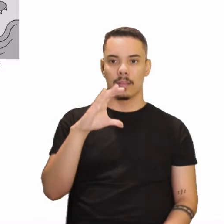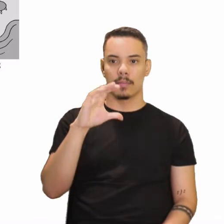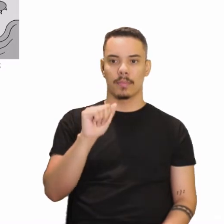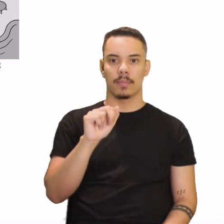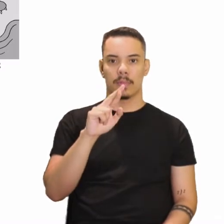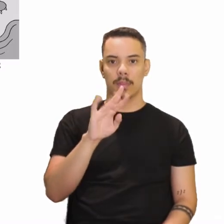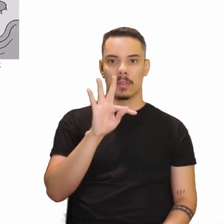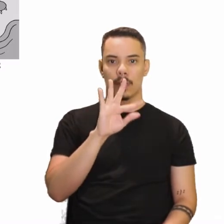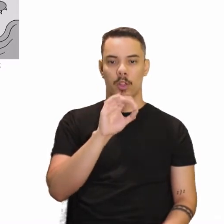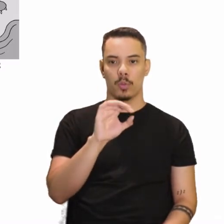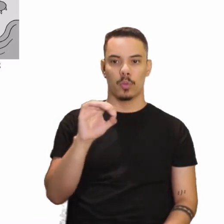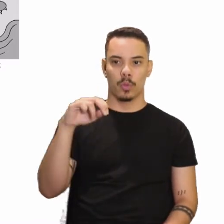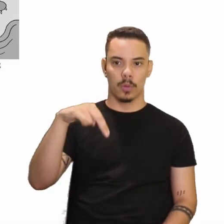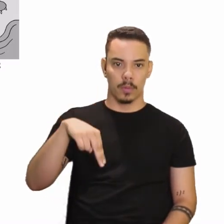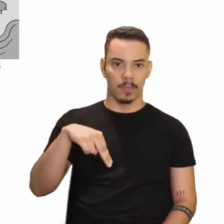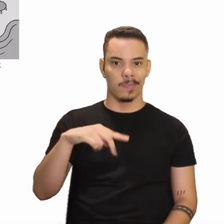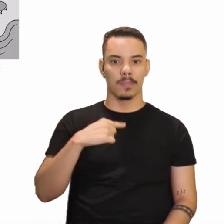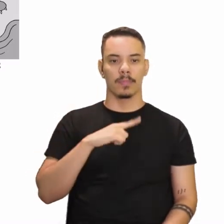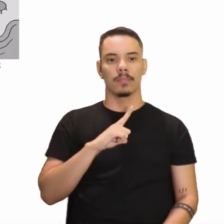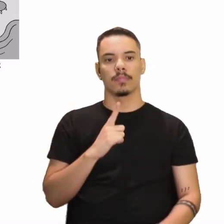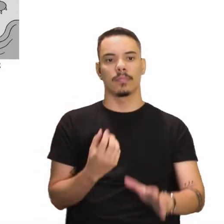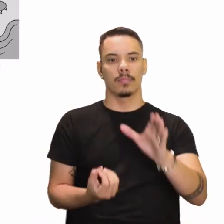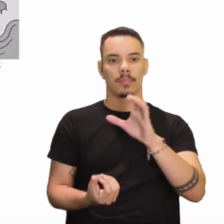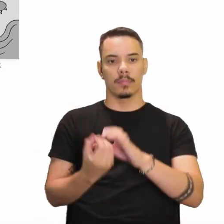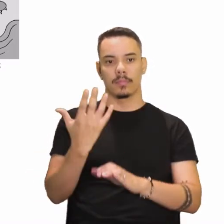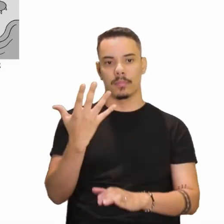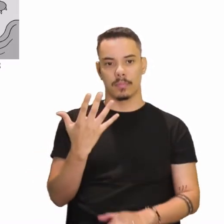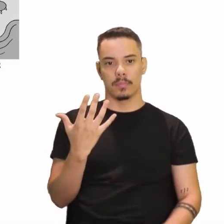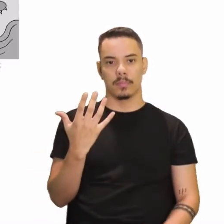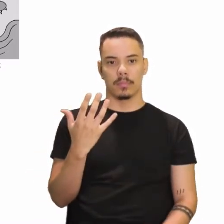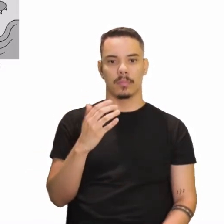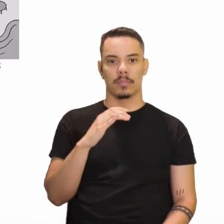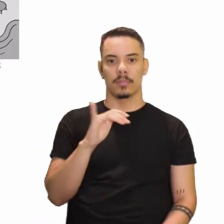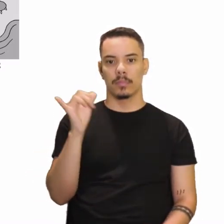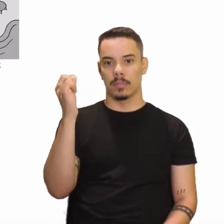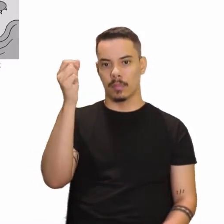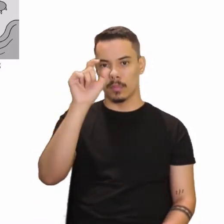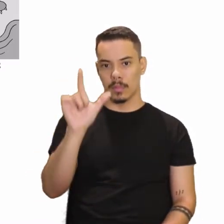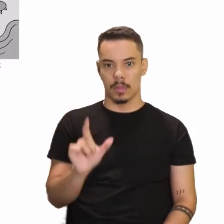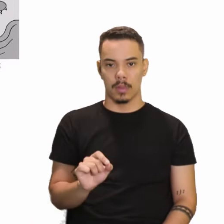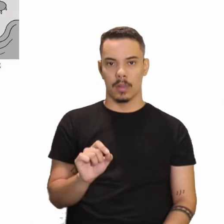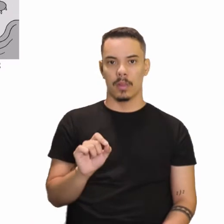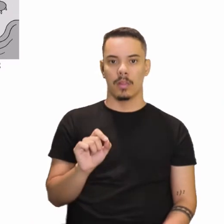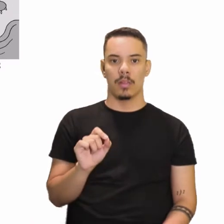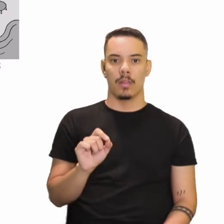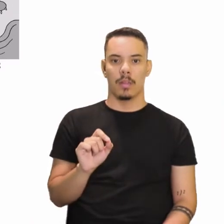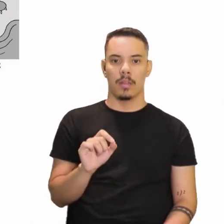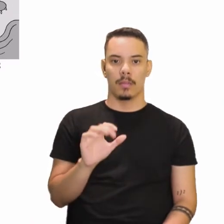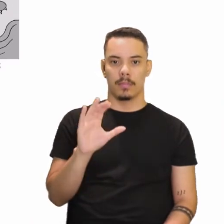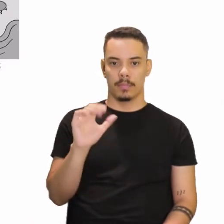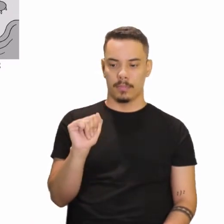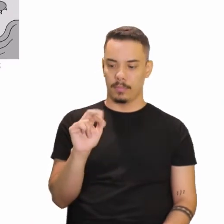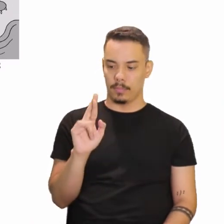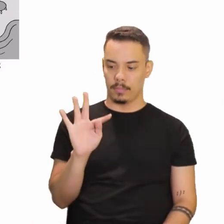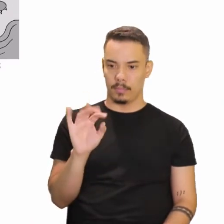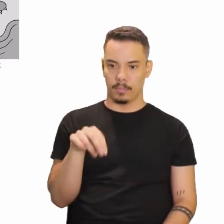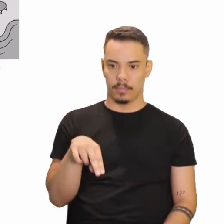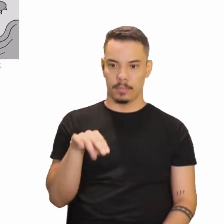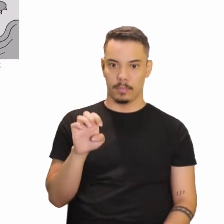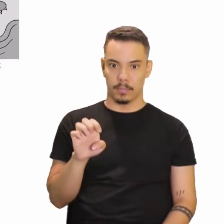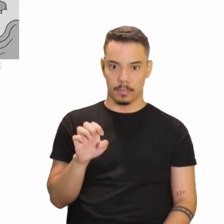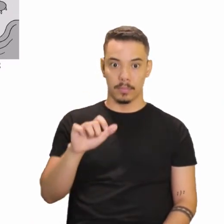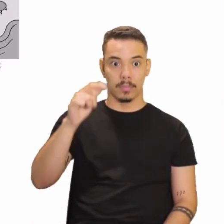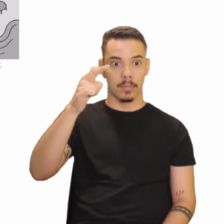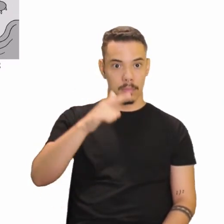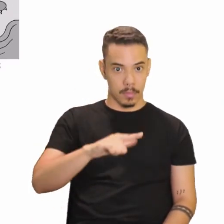e que tem origem na palavra italiana cartone mas cartão aqui para vocês